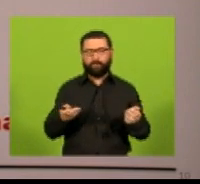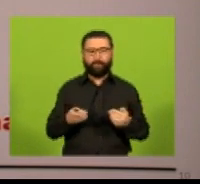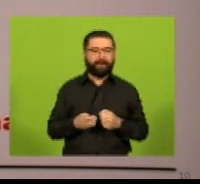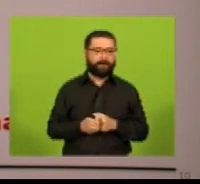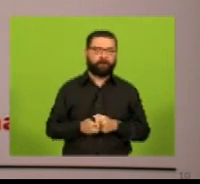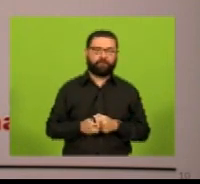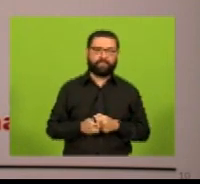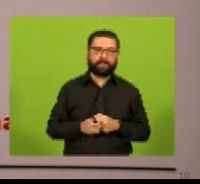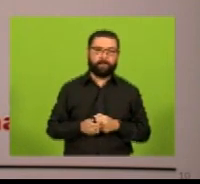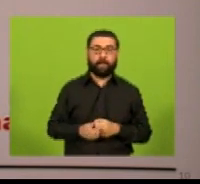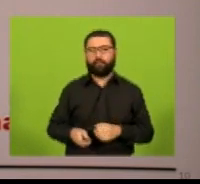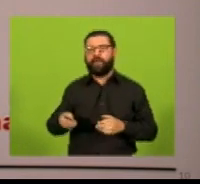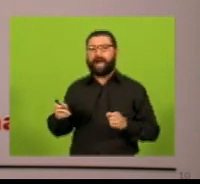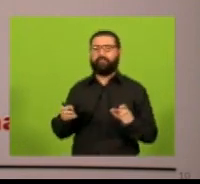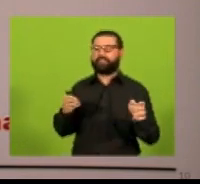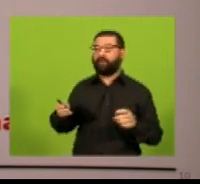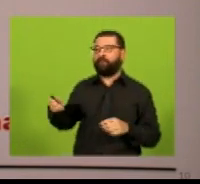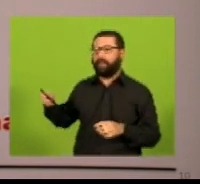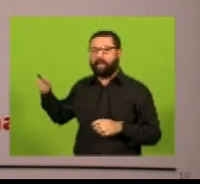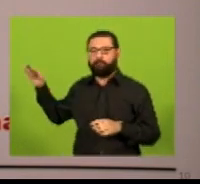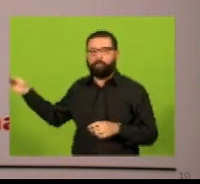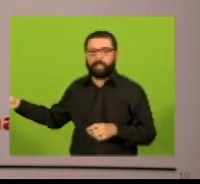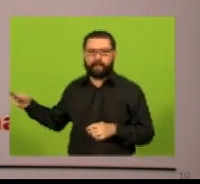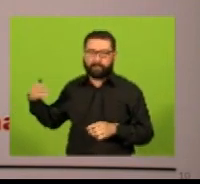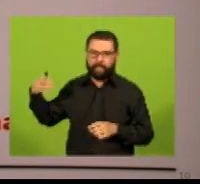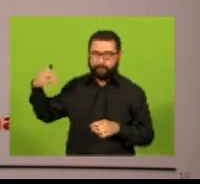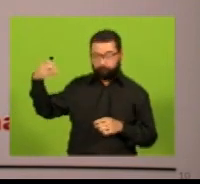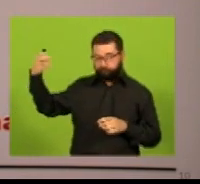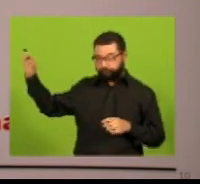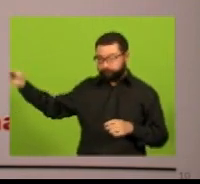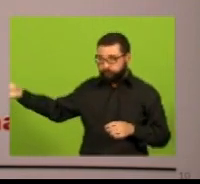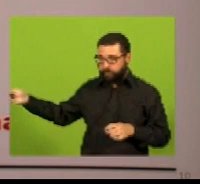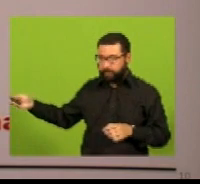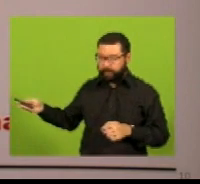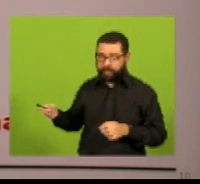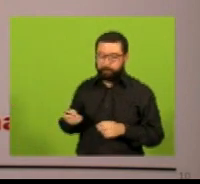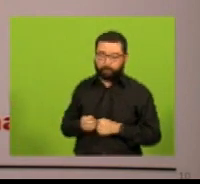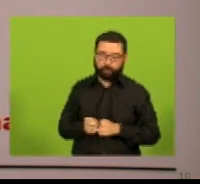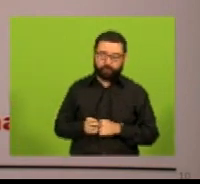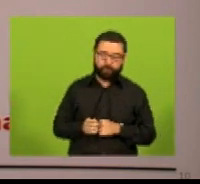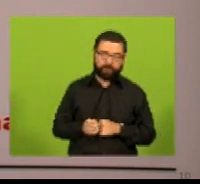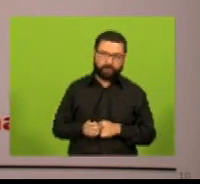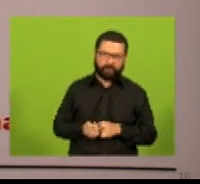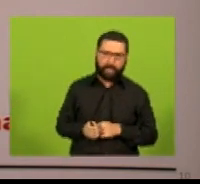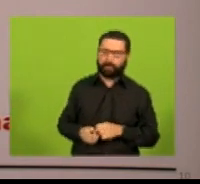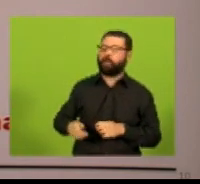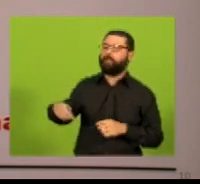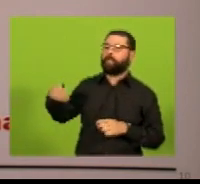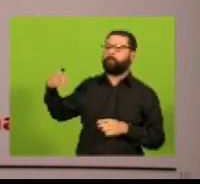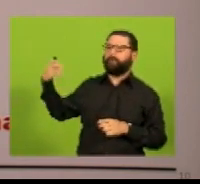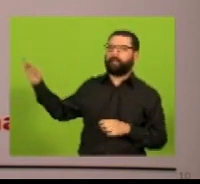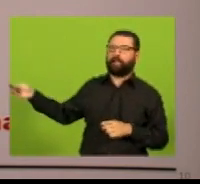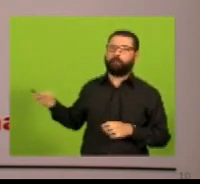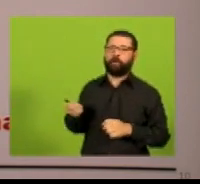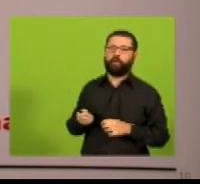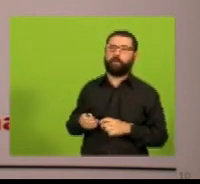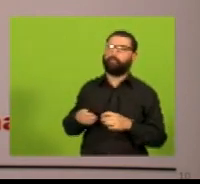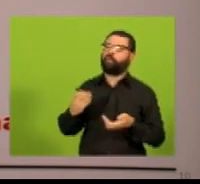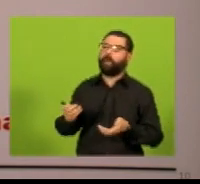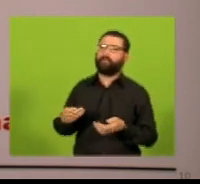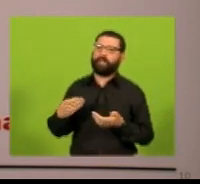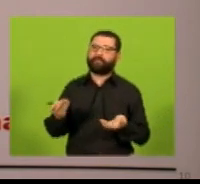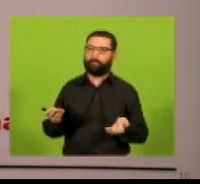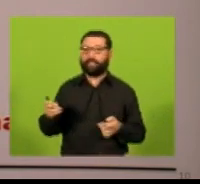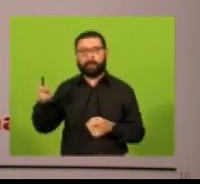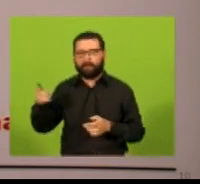aplicação, do volume da calda que você está aplicando. Aí você vai ver, na bula daquele produto fitossanitário, na bula daquele produto